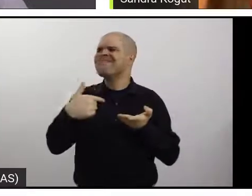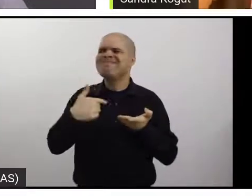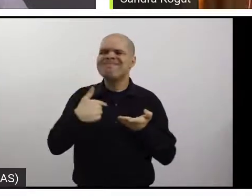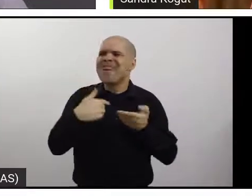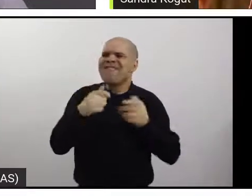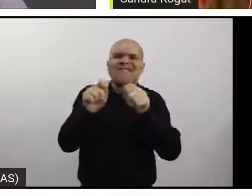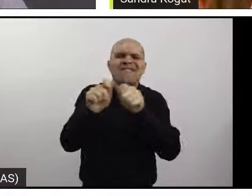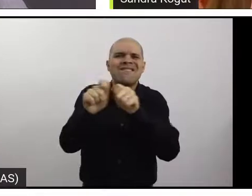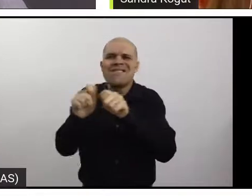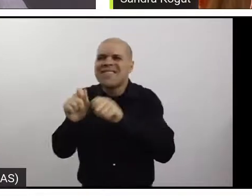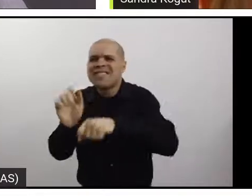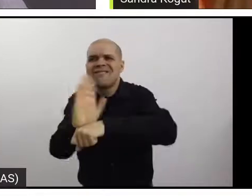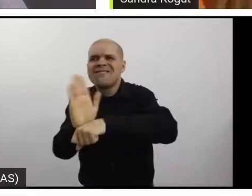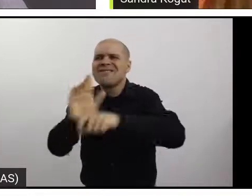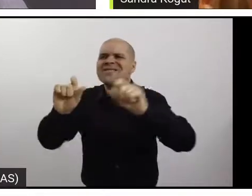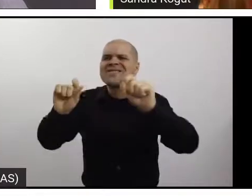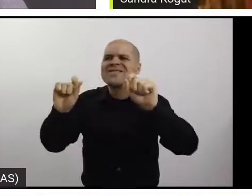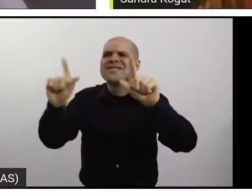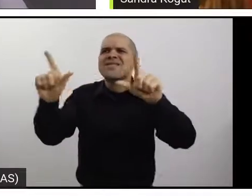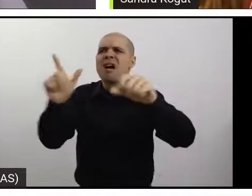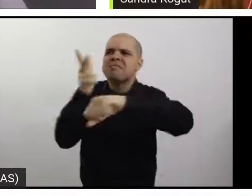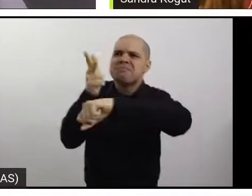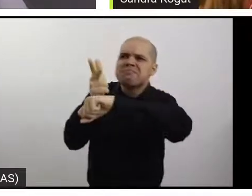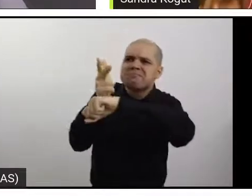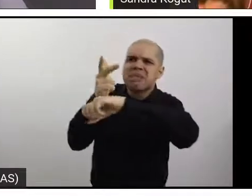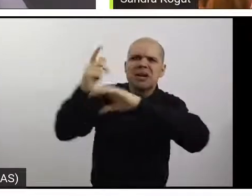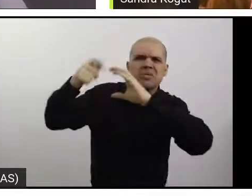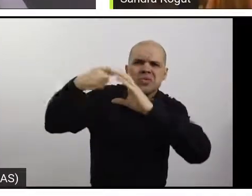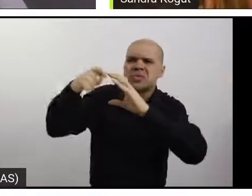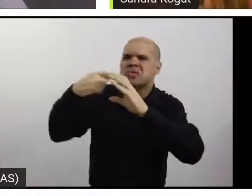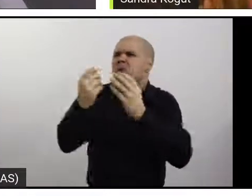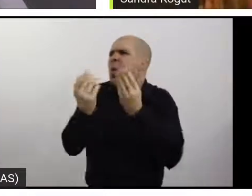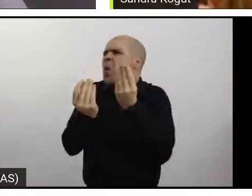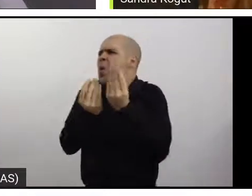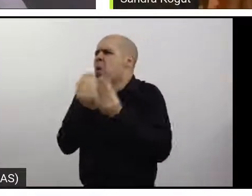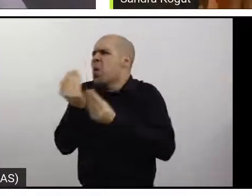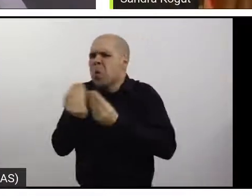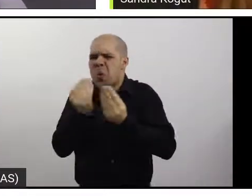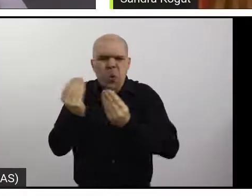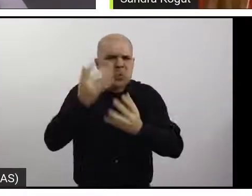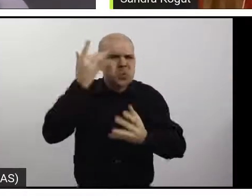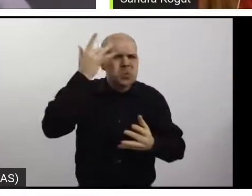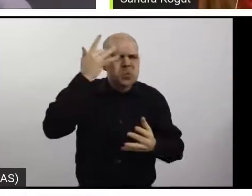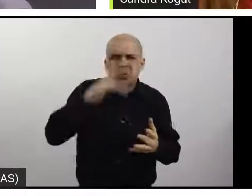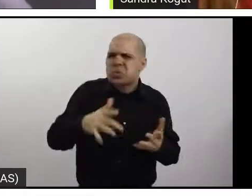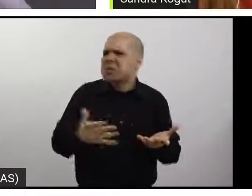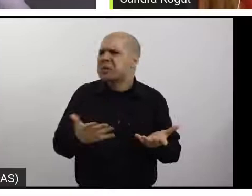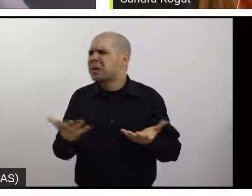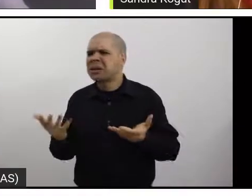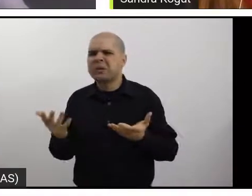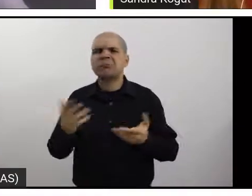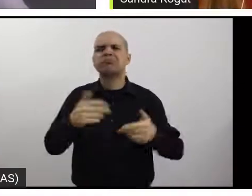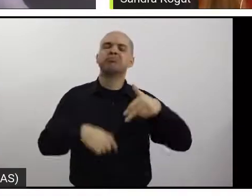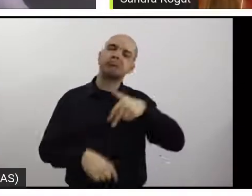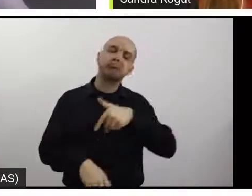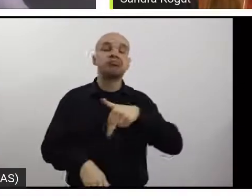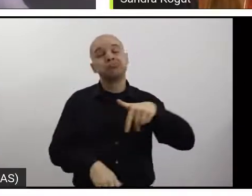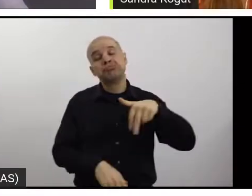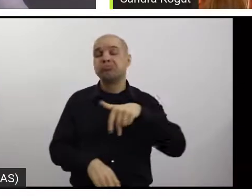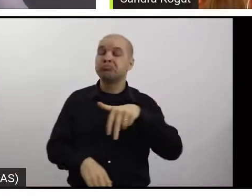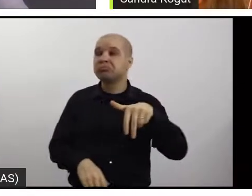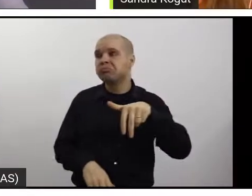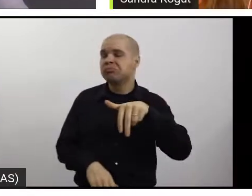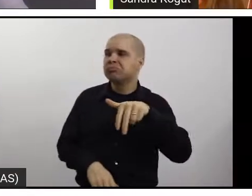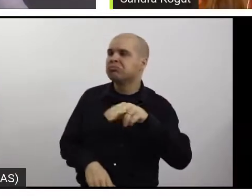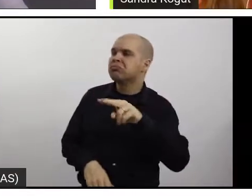nem por onde começar. E aí eu me lembro que, por acaso, eu vi um anúncio, estavam começando a surgir